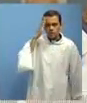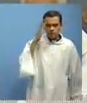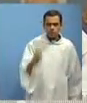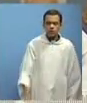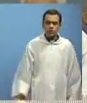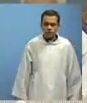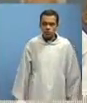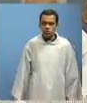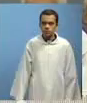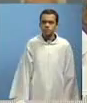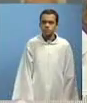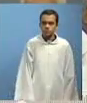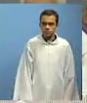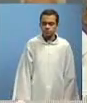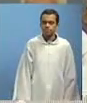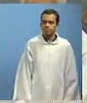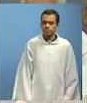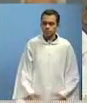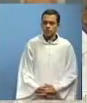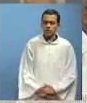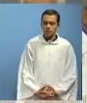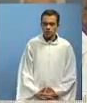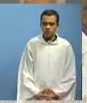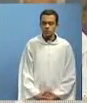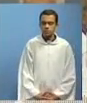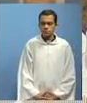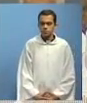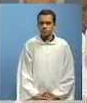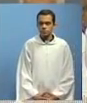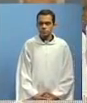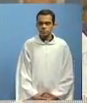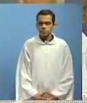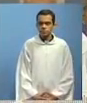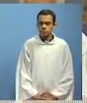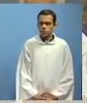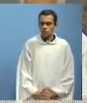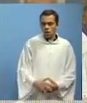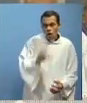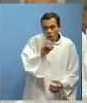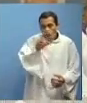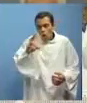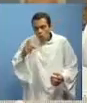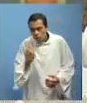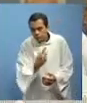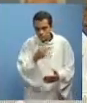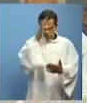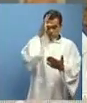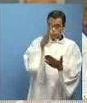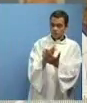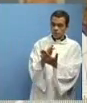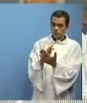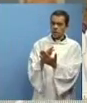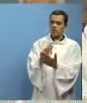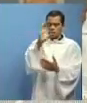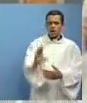exclusivamente a providência de deus e deus não deixa faltar nada nada nada nada ou a gente vive a fé ou a gente se falou em